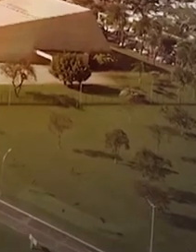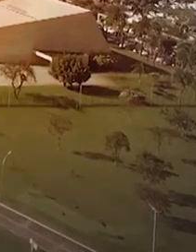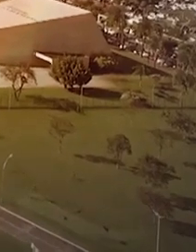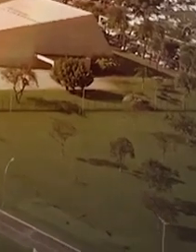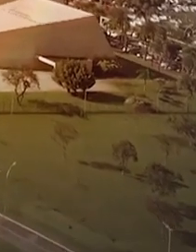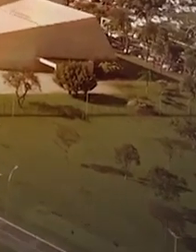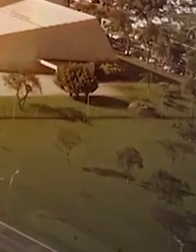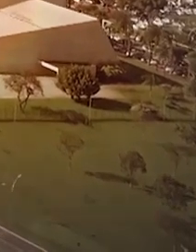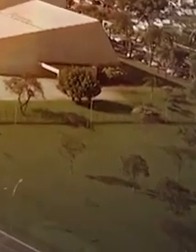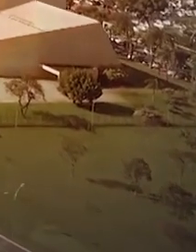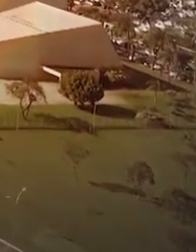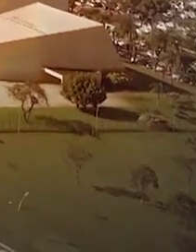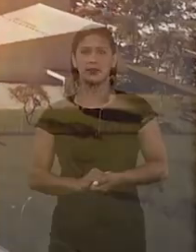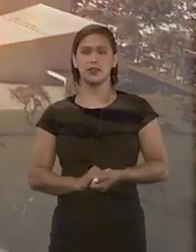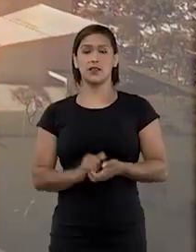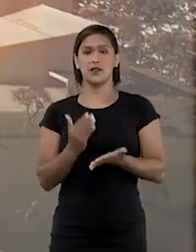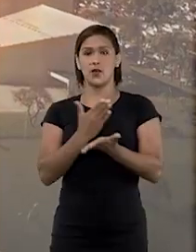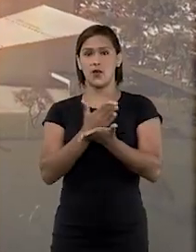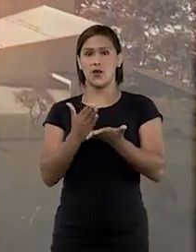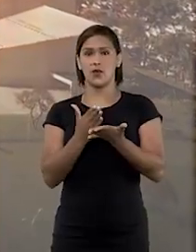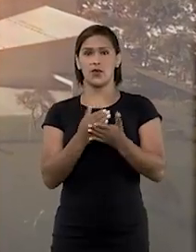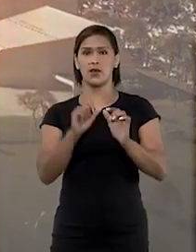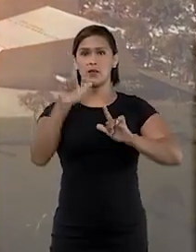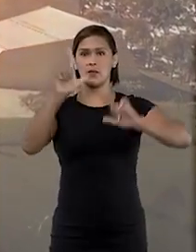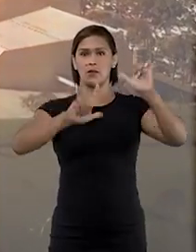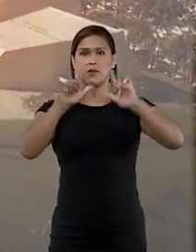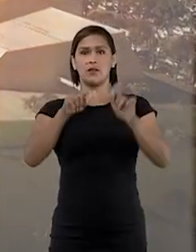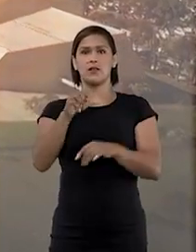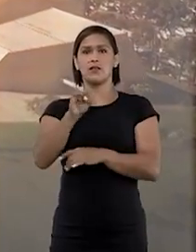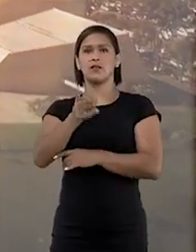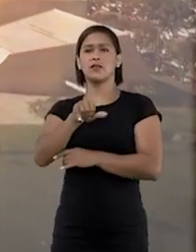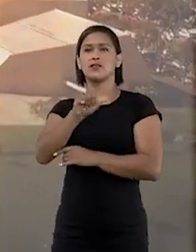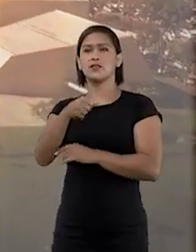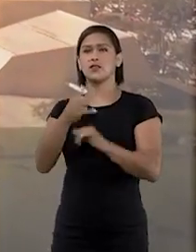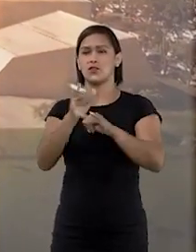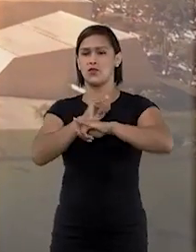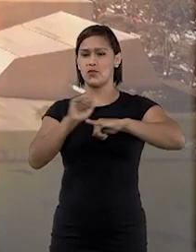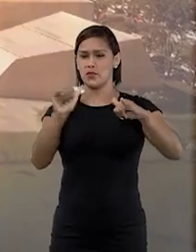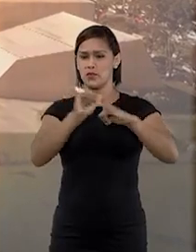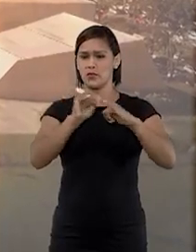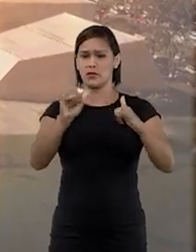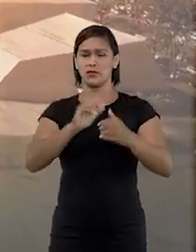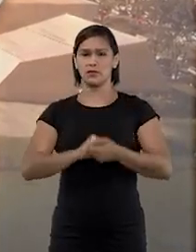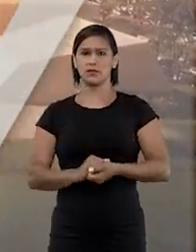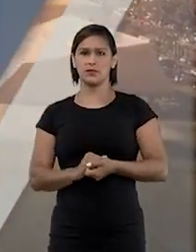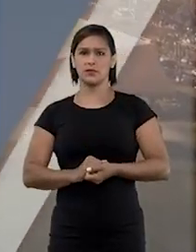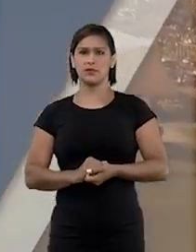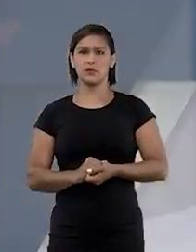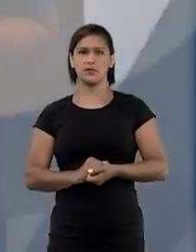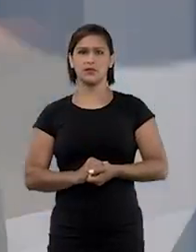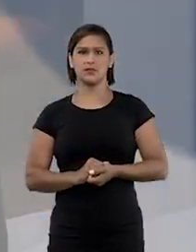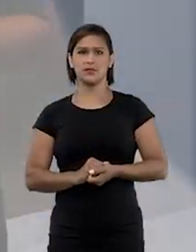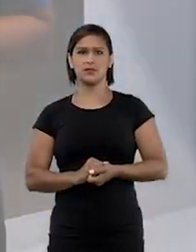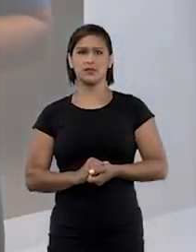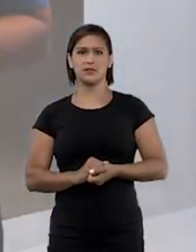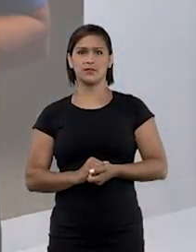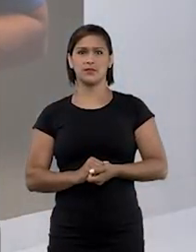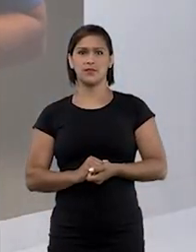e começa agora o programa do Superior Tribunal de Justiça